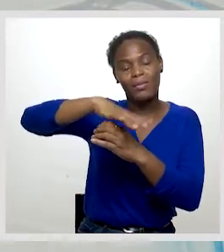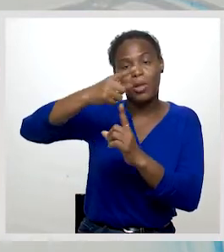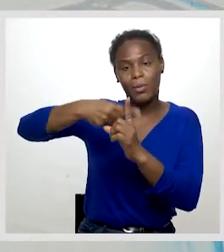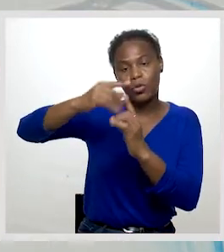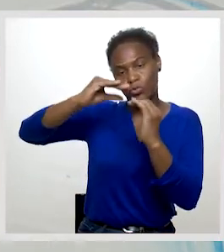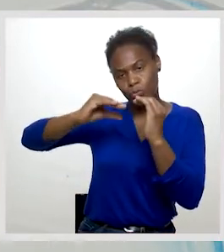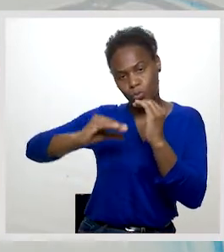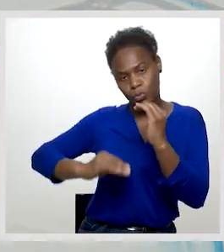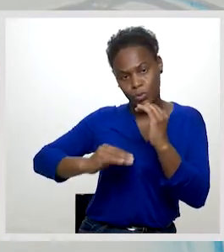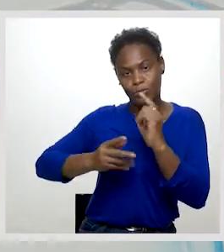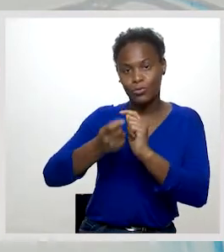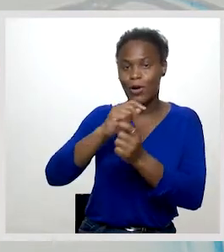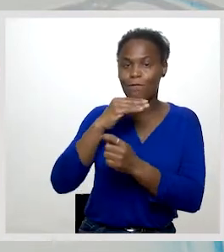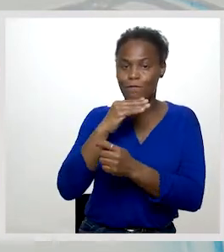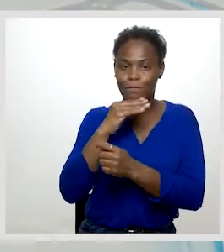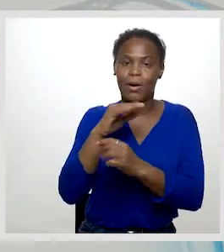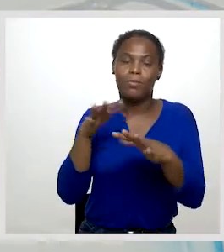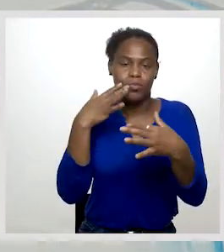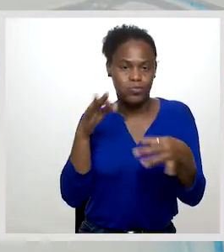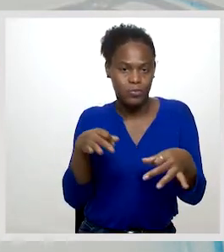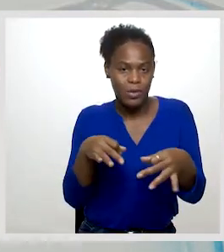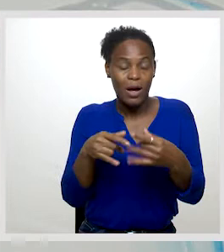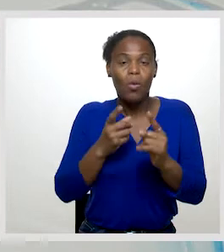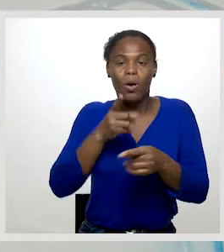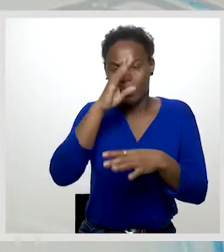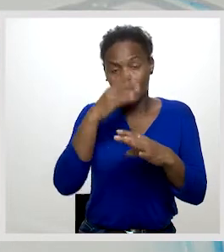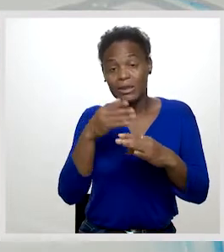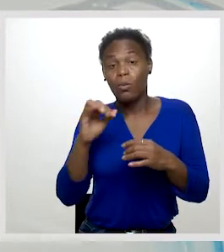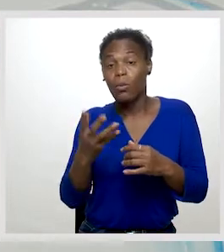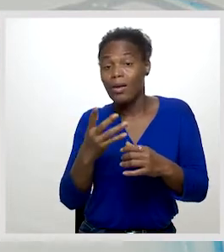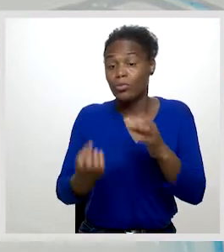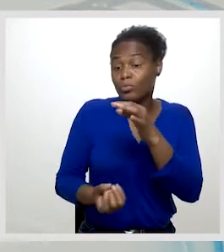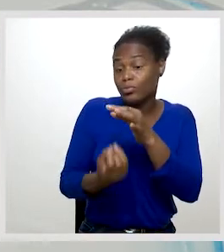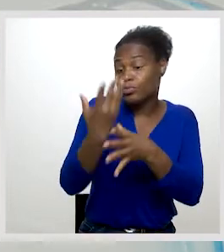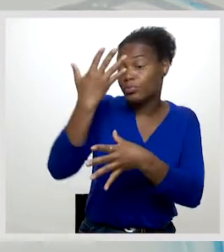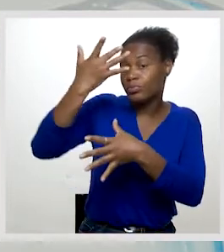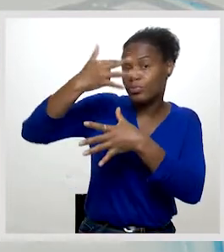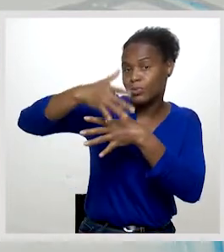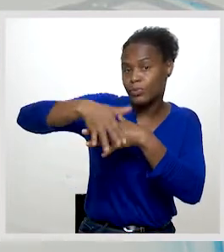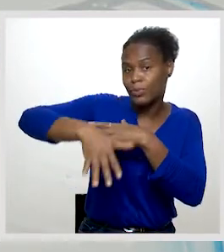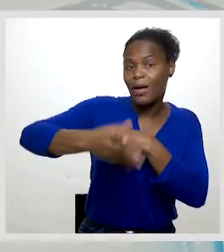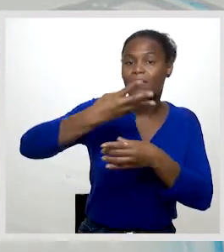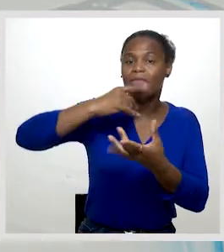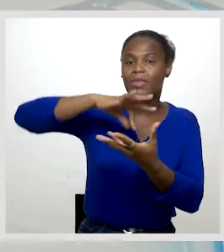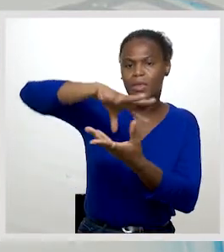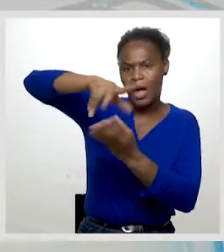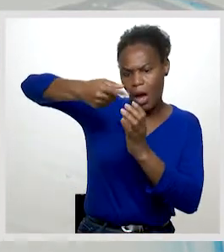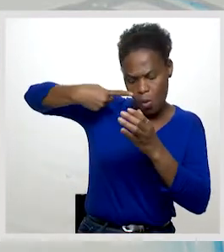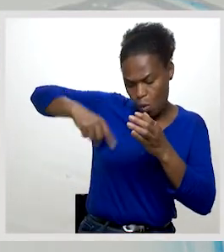nosso planeta. Então, o que aconteceu? Quando houve essas erupções, o interior da